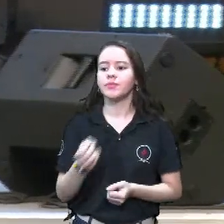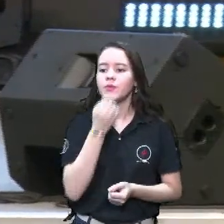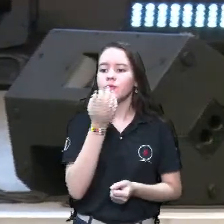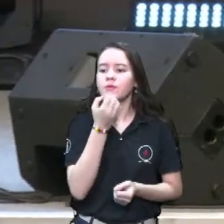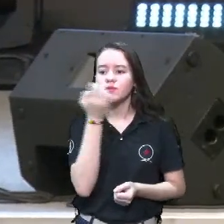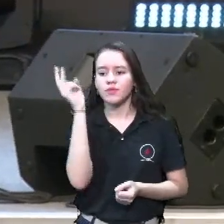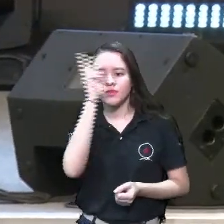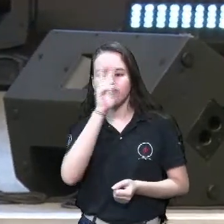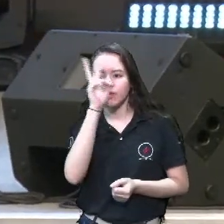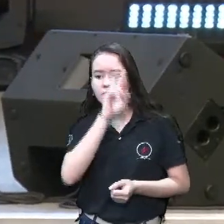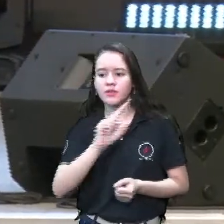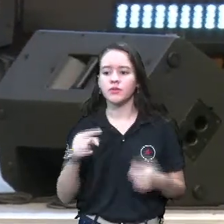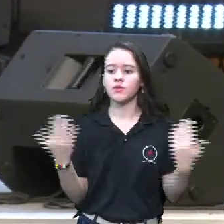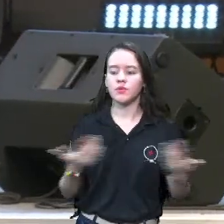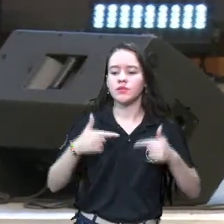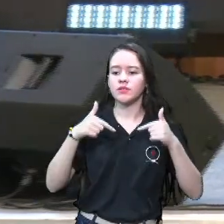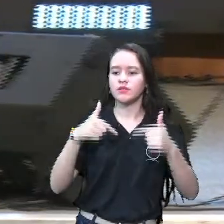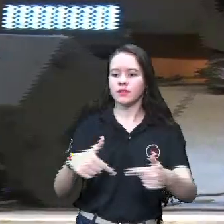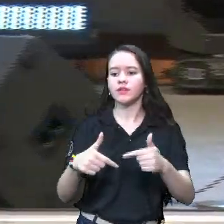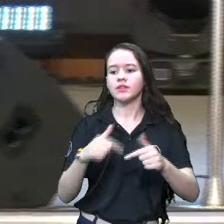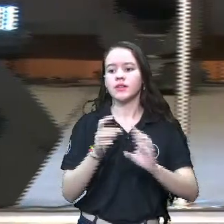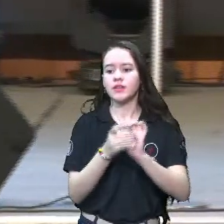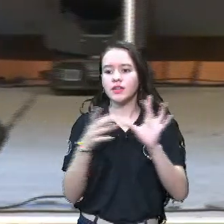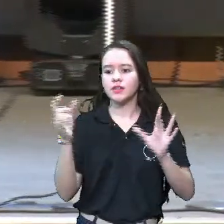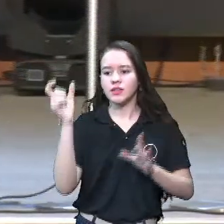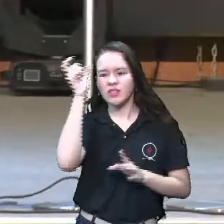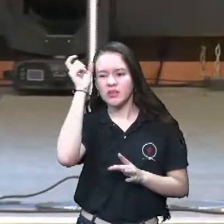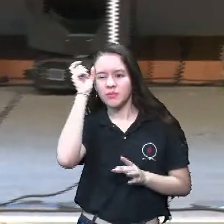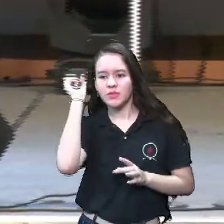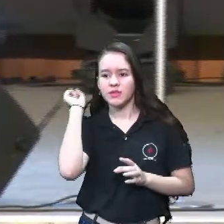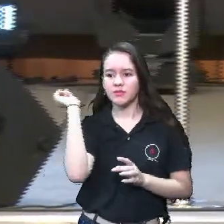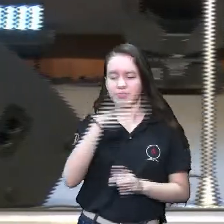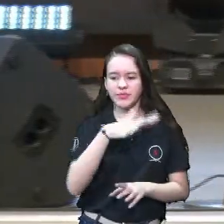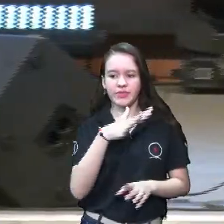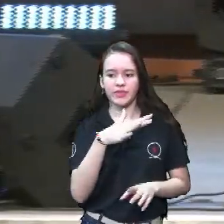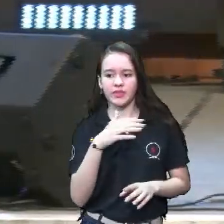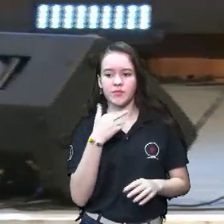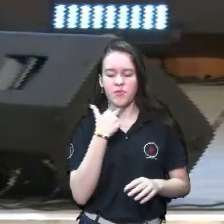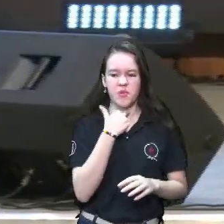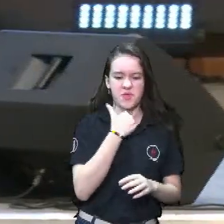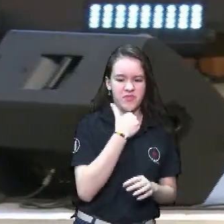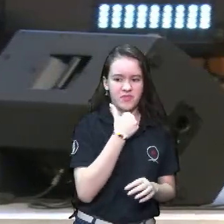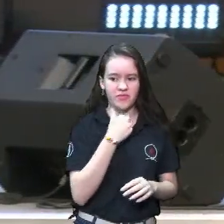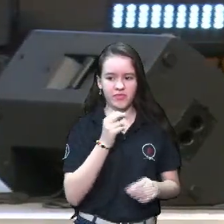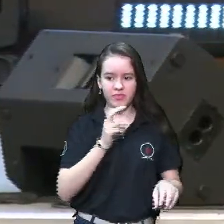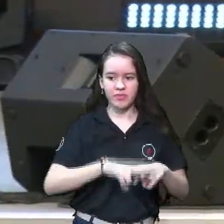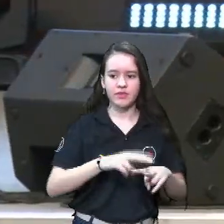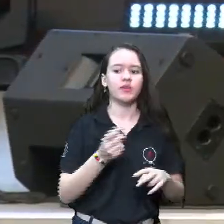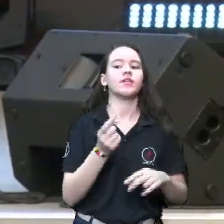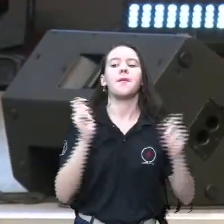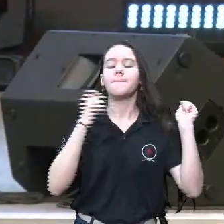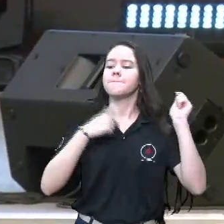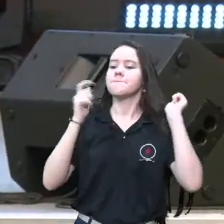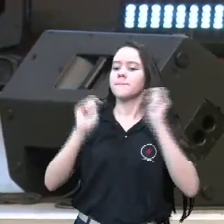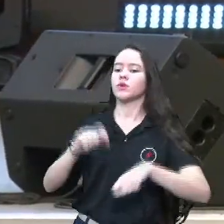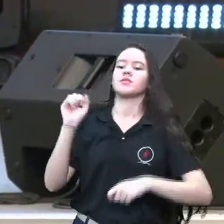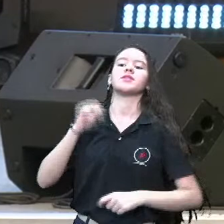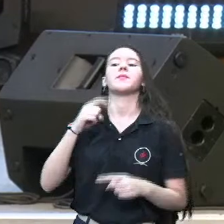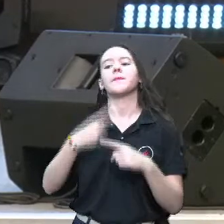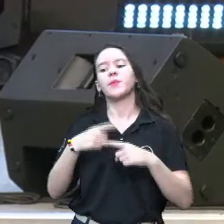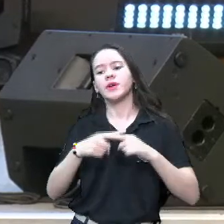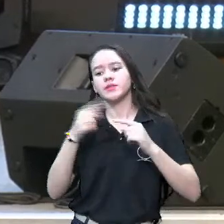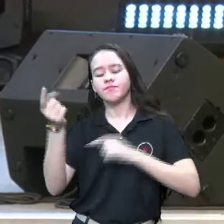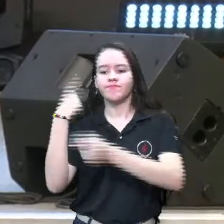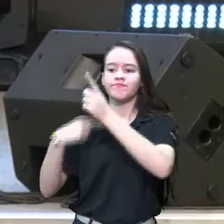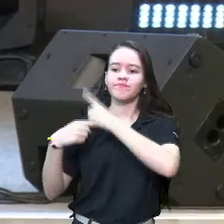faz aqui hoje. Não deixa o inimigo jogar no teu ouvido: você não vale nada, você não pode nem estar sentado aí. Você diz: eu posso sim, porque ele pagou um preço,